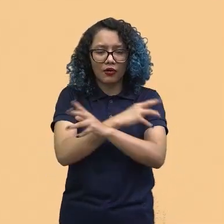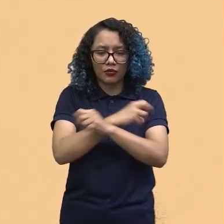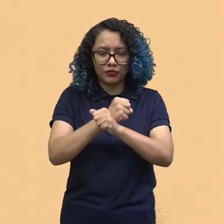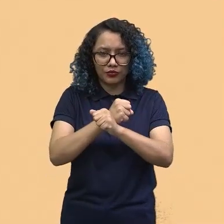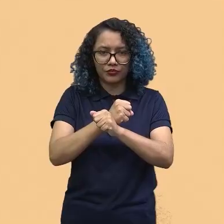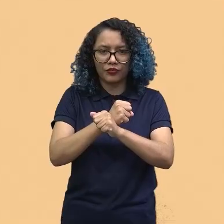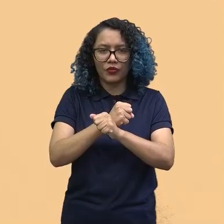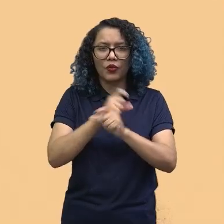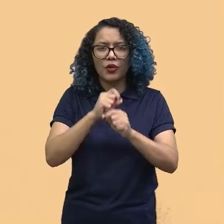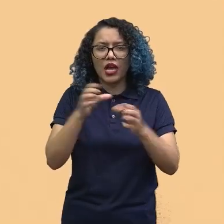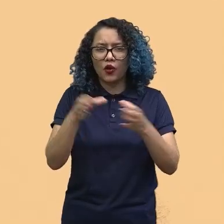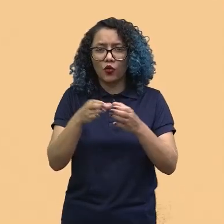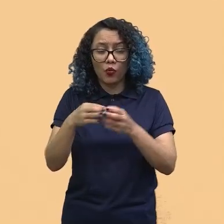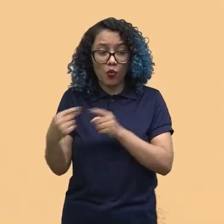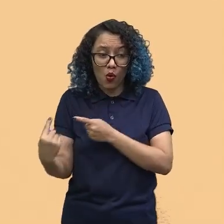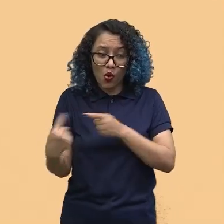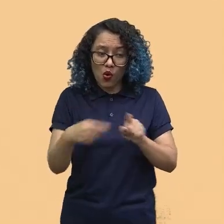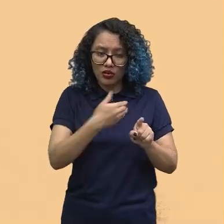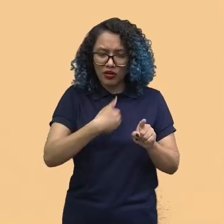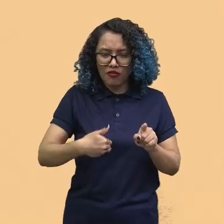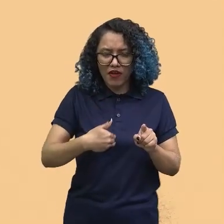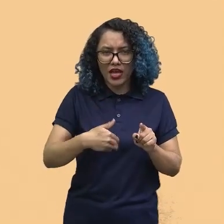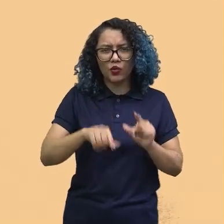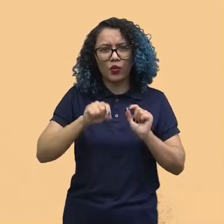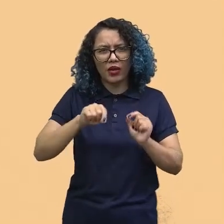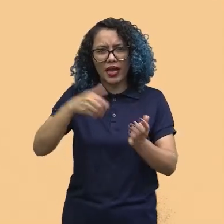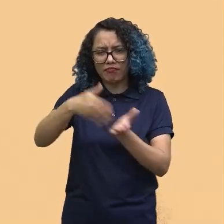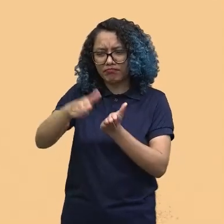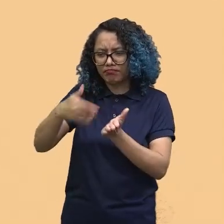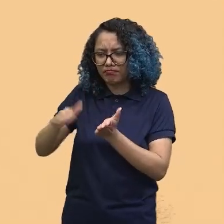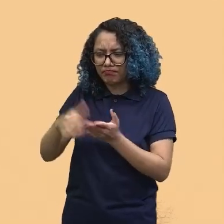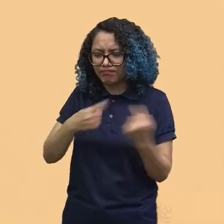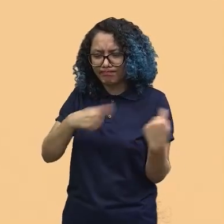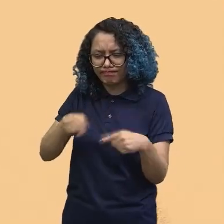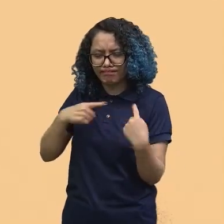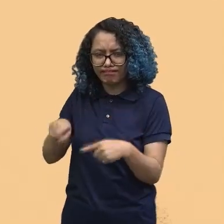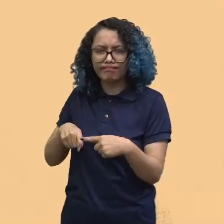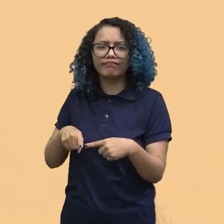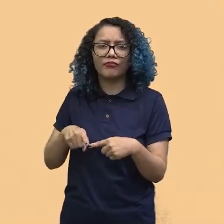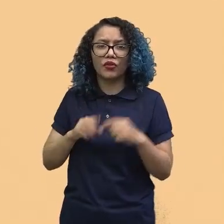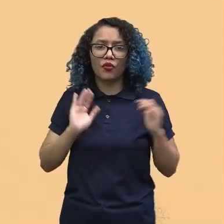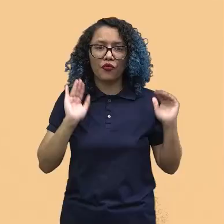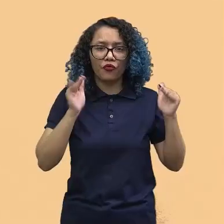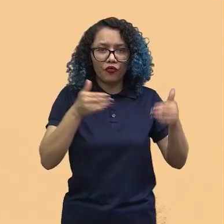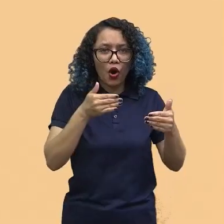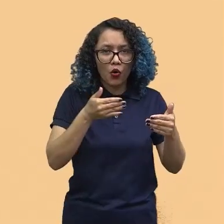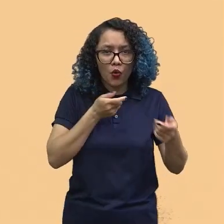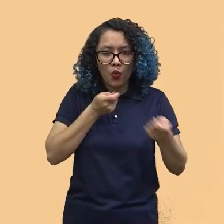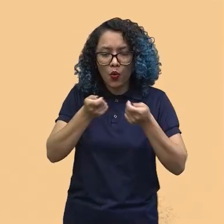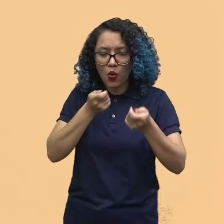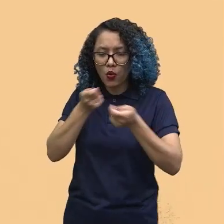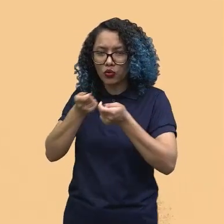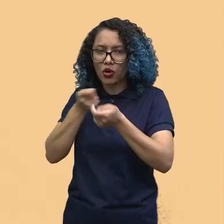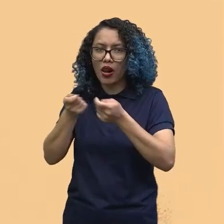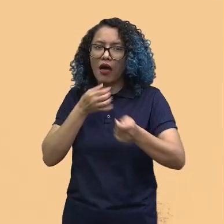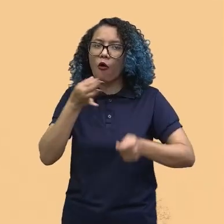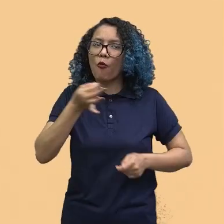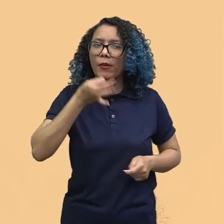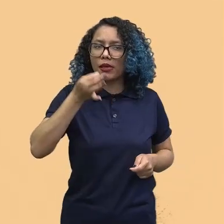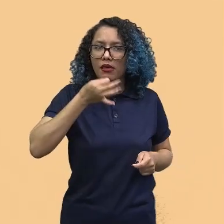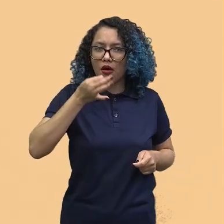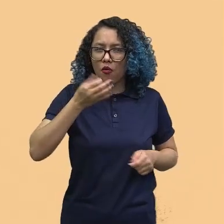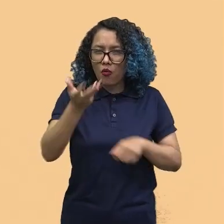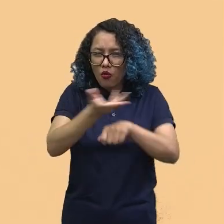os opositores, e estava ali focado na manipulação da opinião